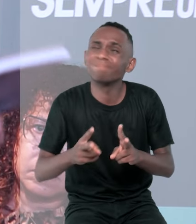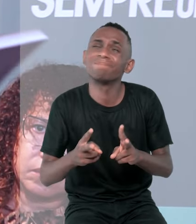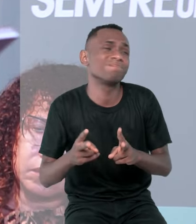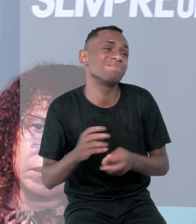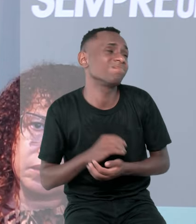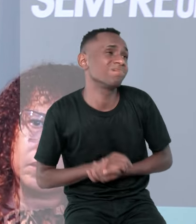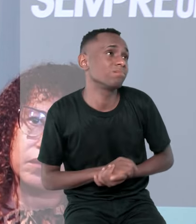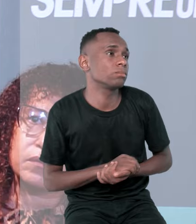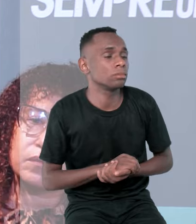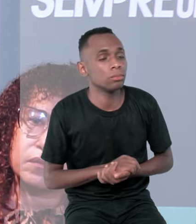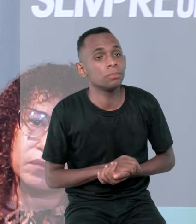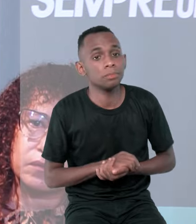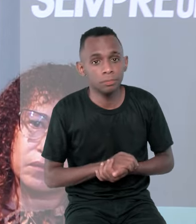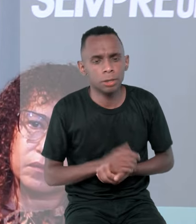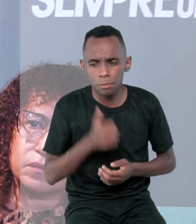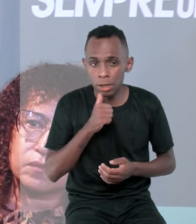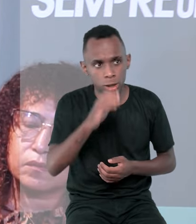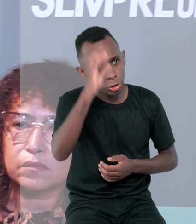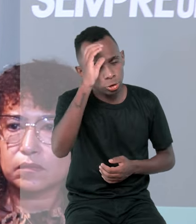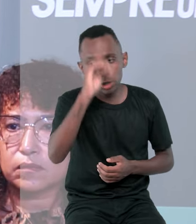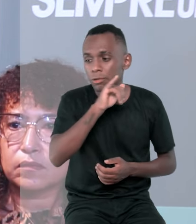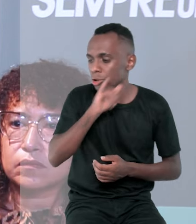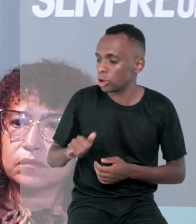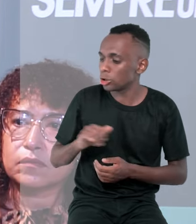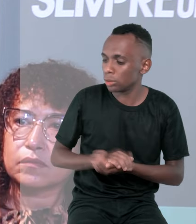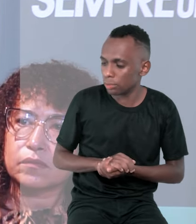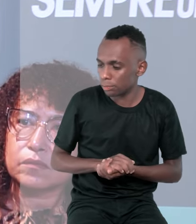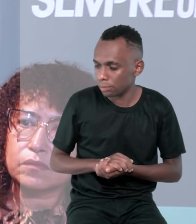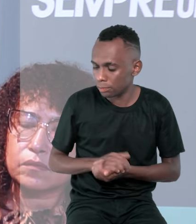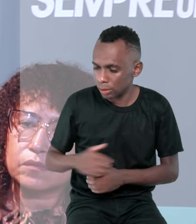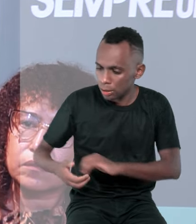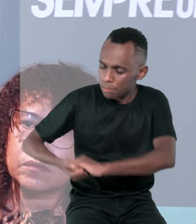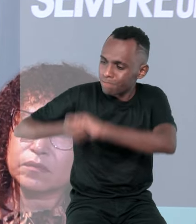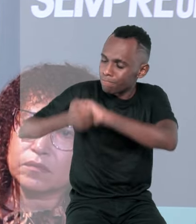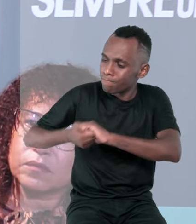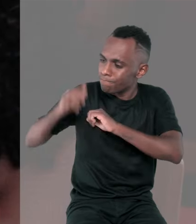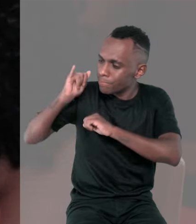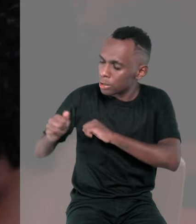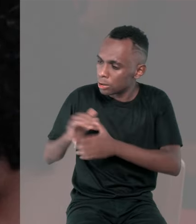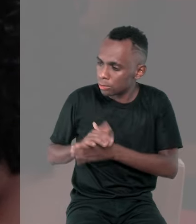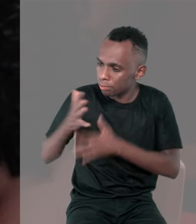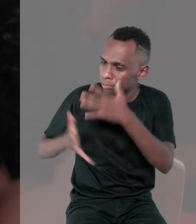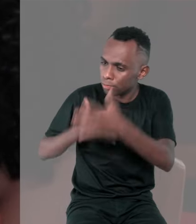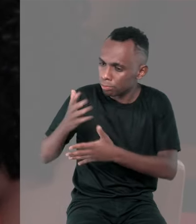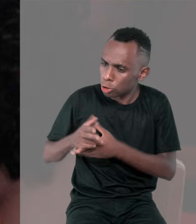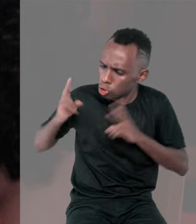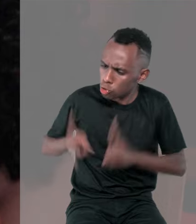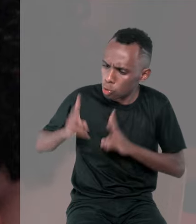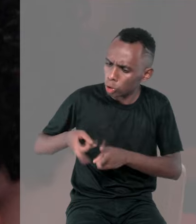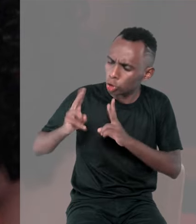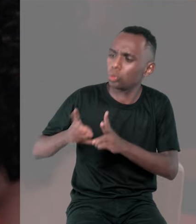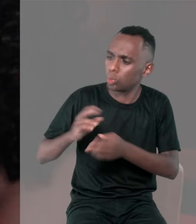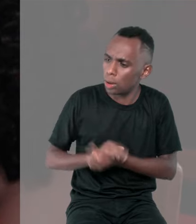Foi então que a minha tia Luara disse, pegou a minha mão e disse... Uma espectadora assiste